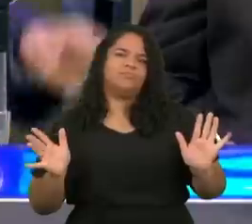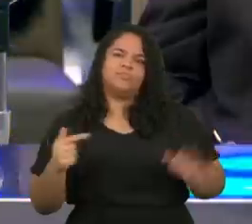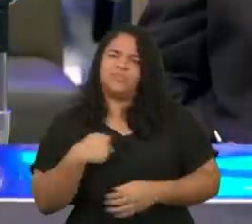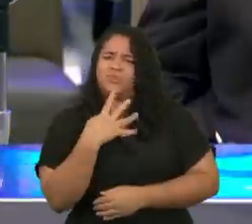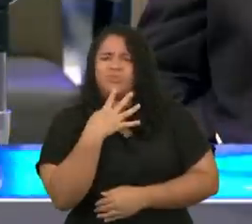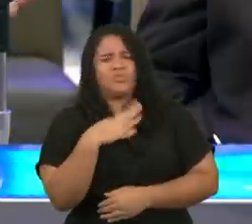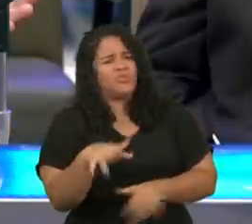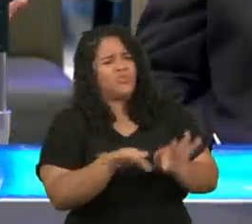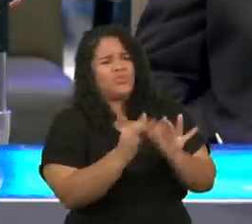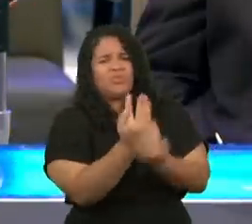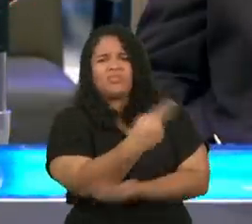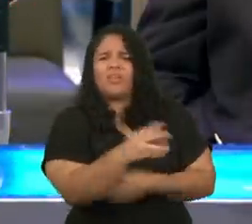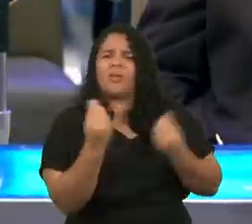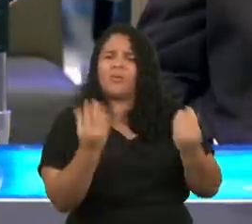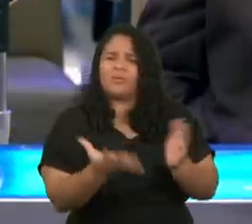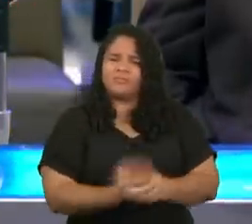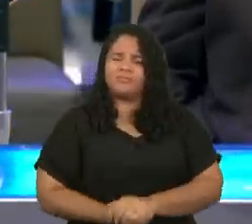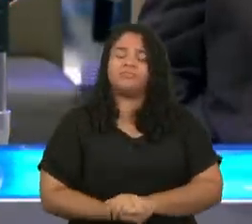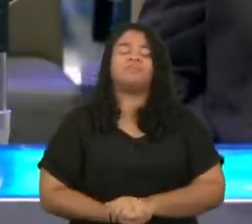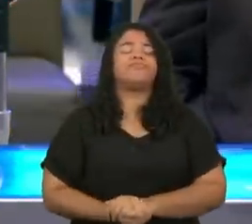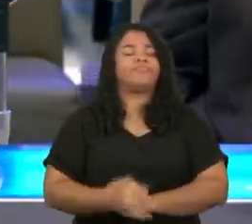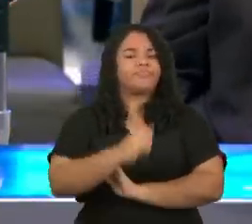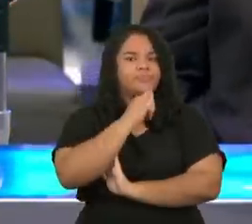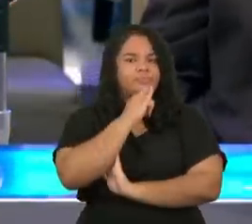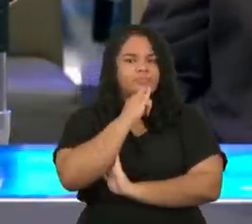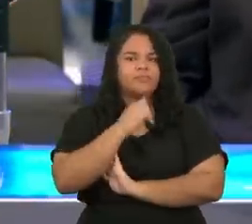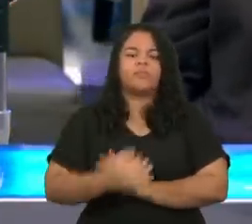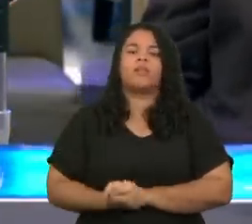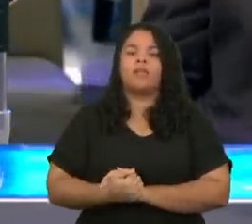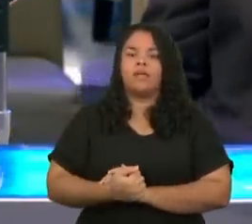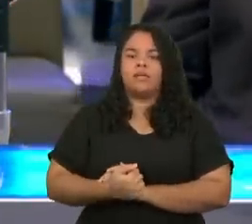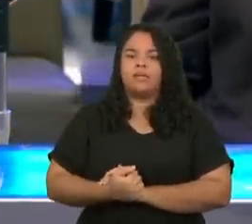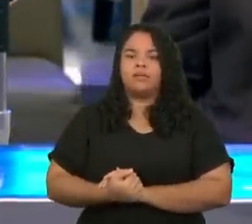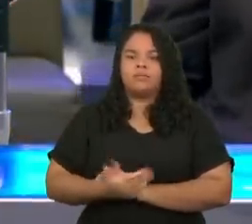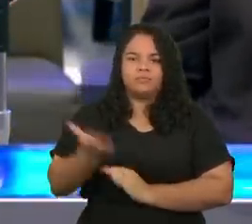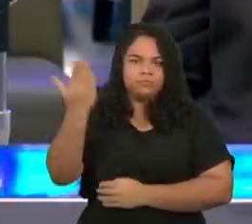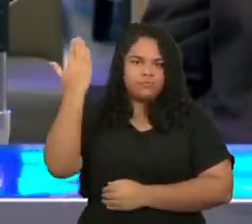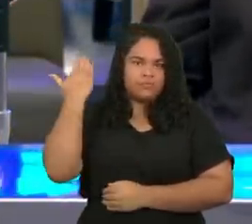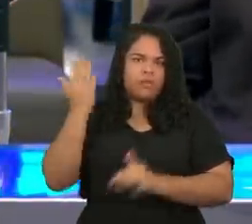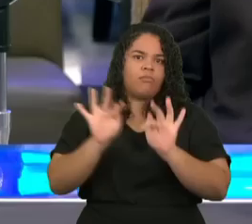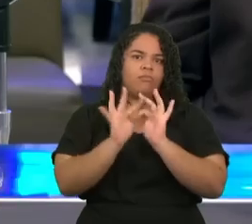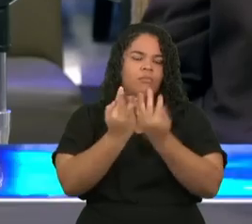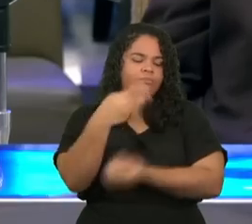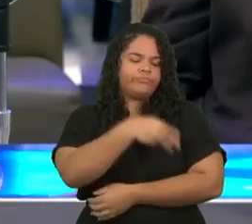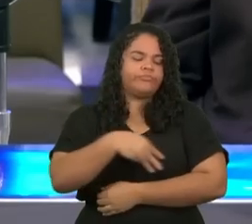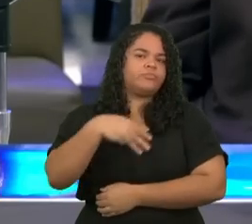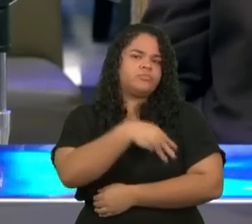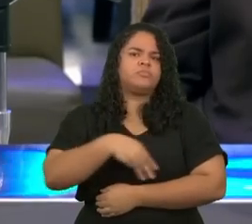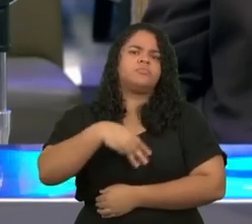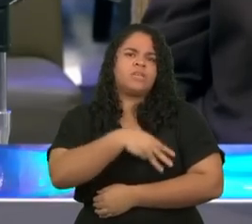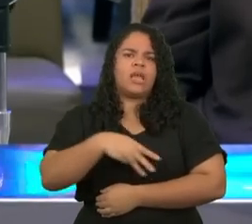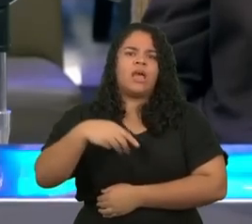conheci uma família no campo missionário que perdeu o filho filho fui estudar na casa do coleguinha